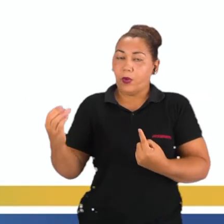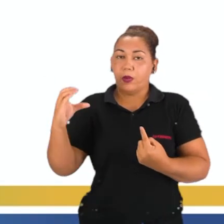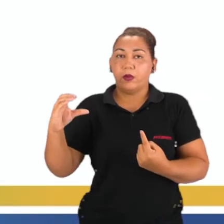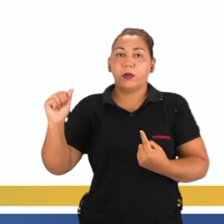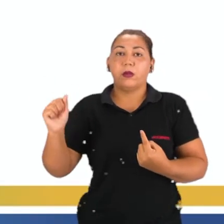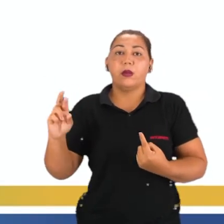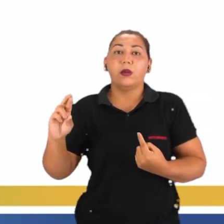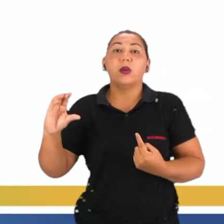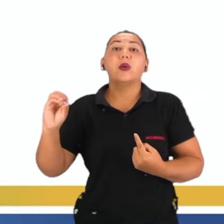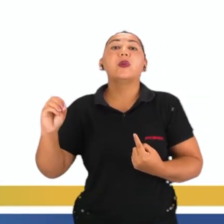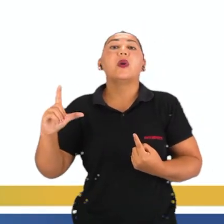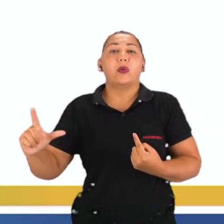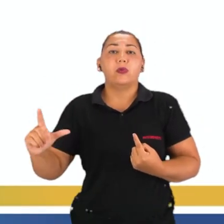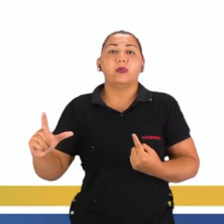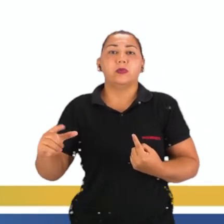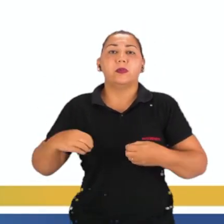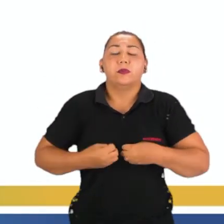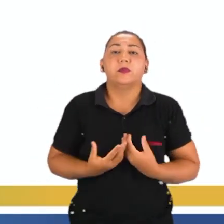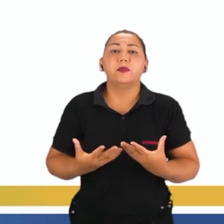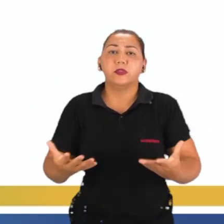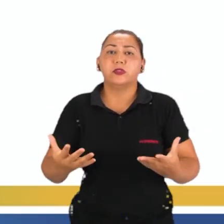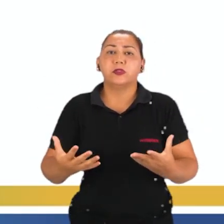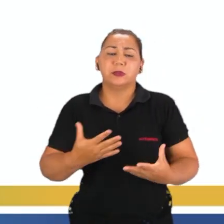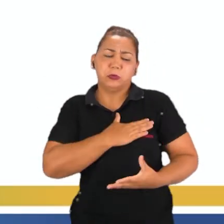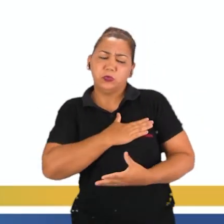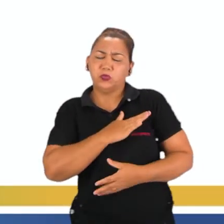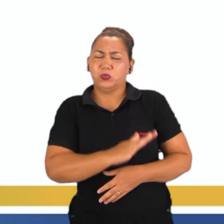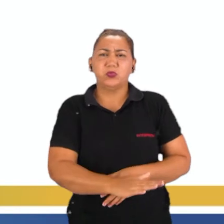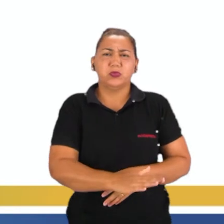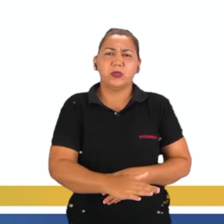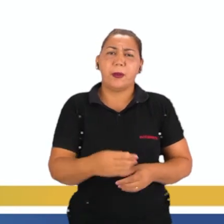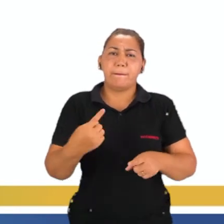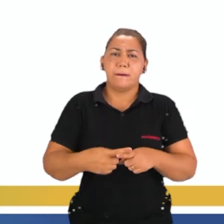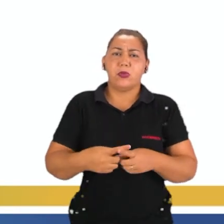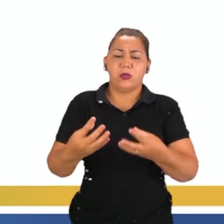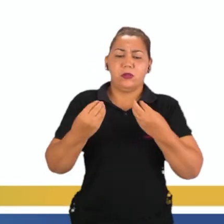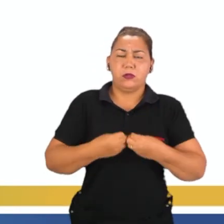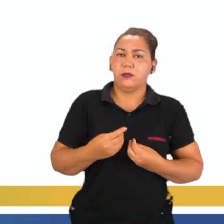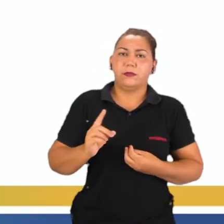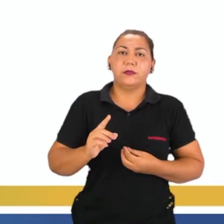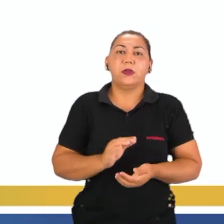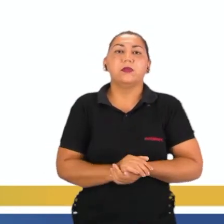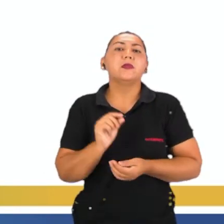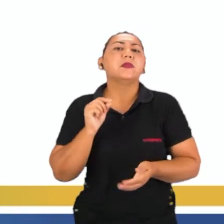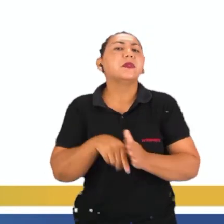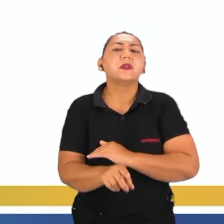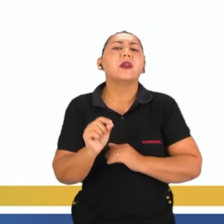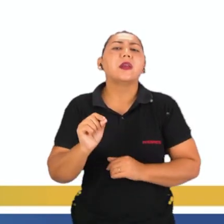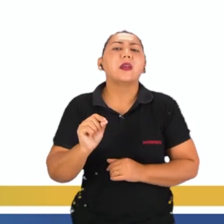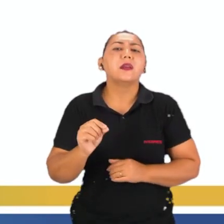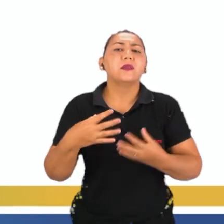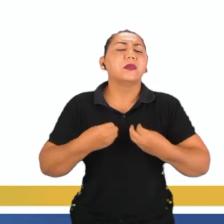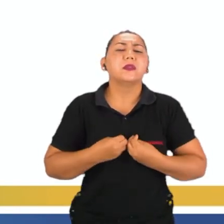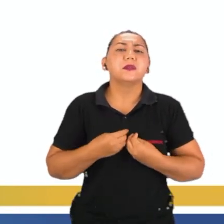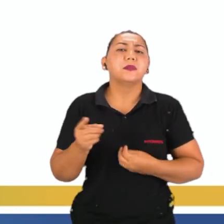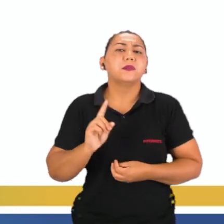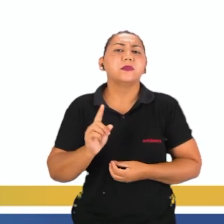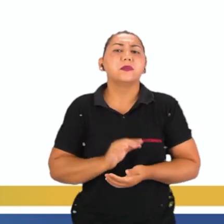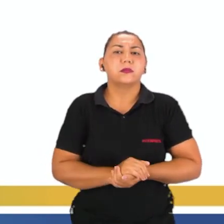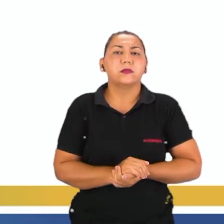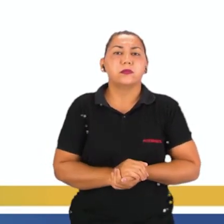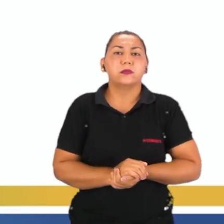e Carol. Dois núcleos do sujeito, sujeito composto. A entrega e o recibo estavam